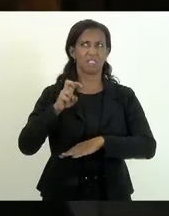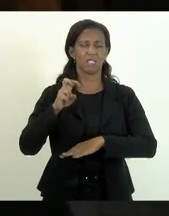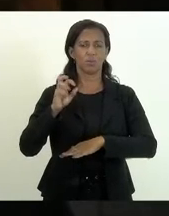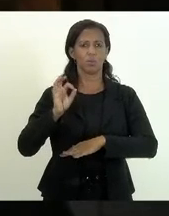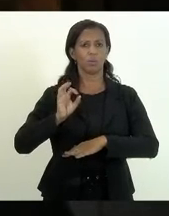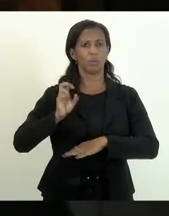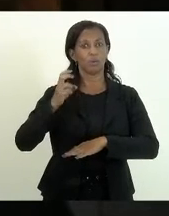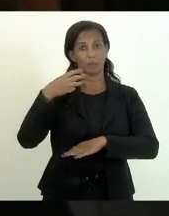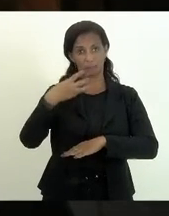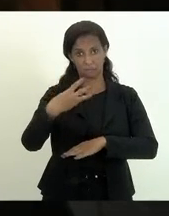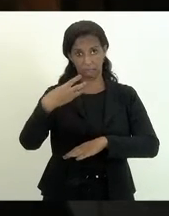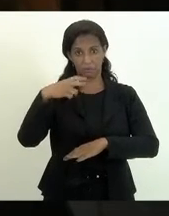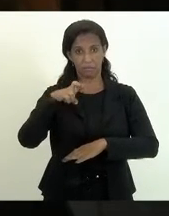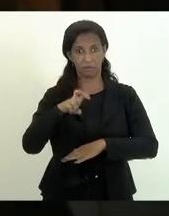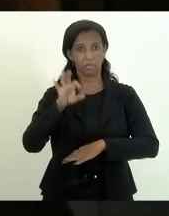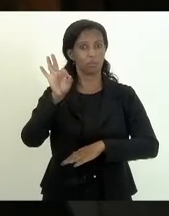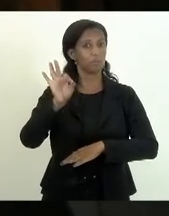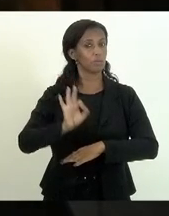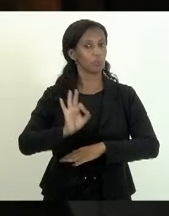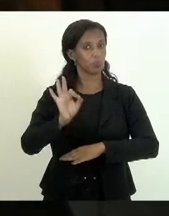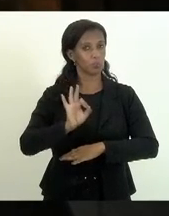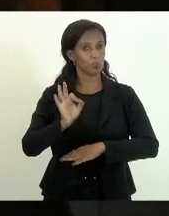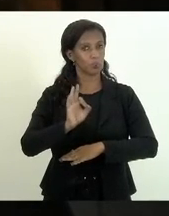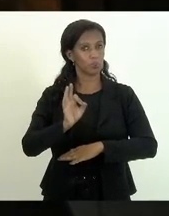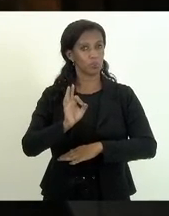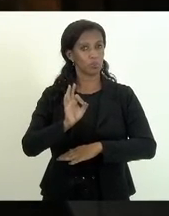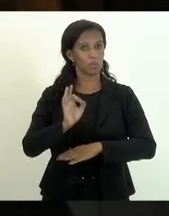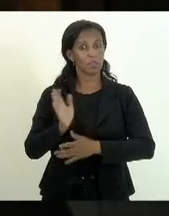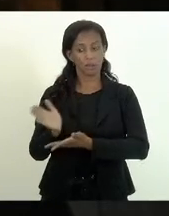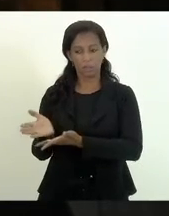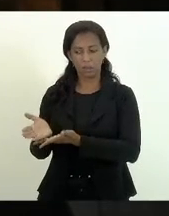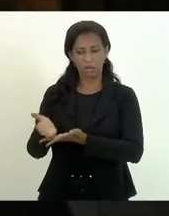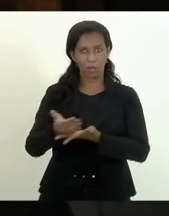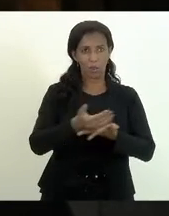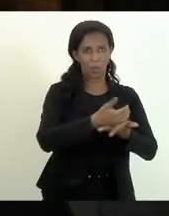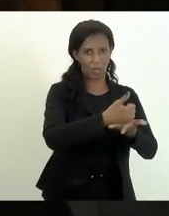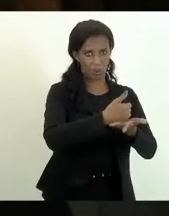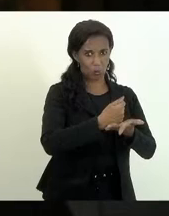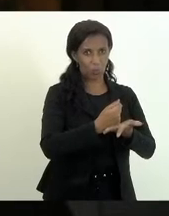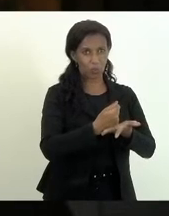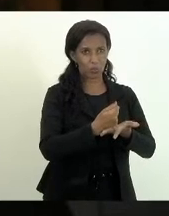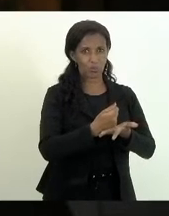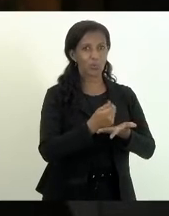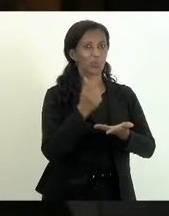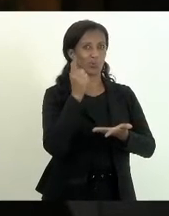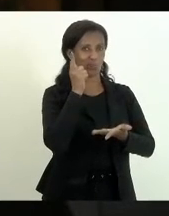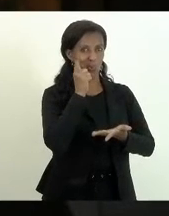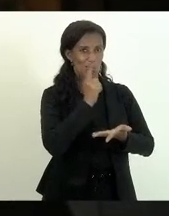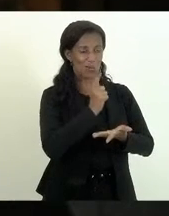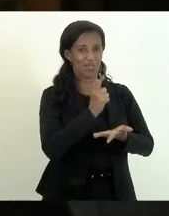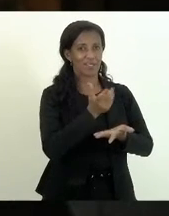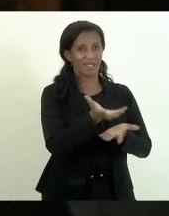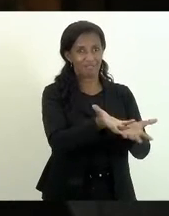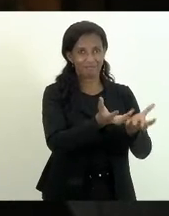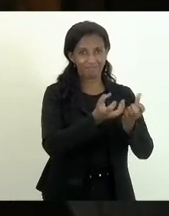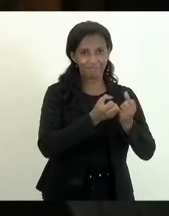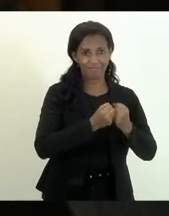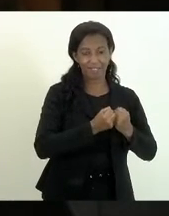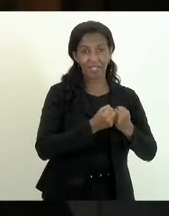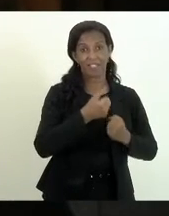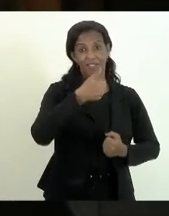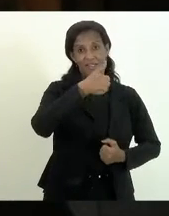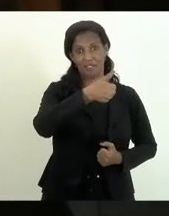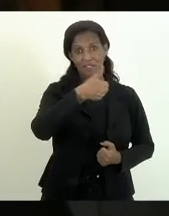aproximadamente são recursos recuperáveis no tempo então de 114